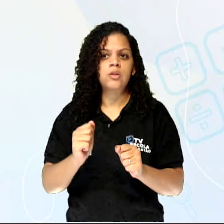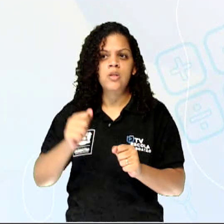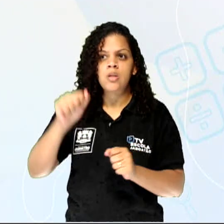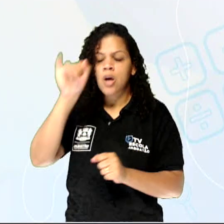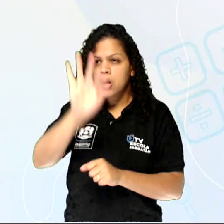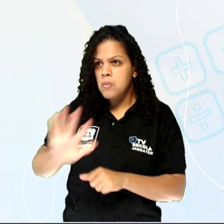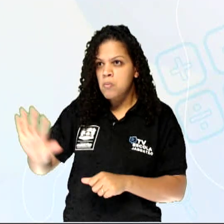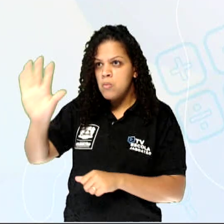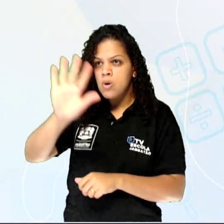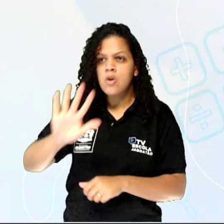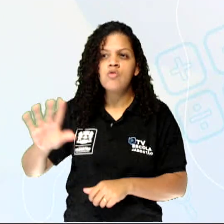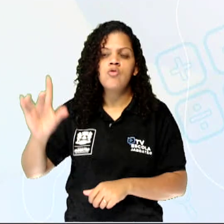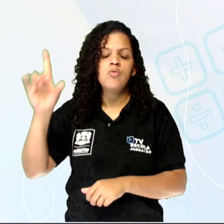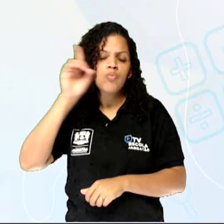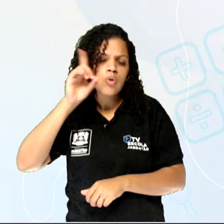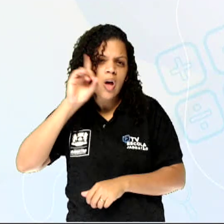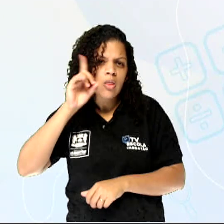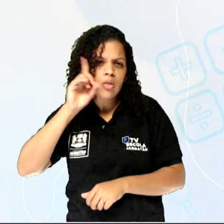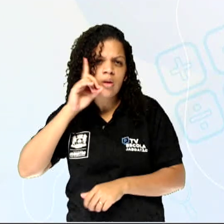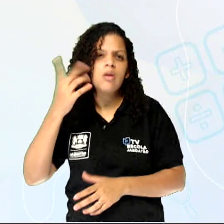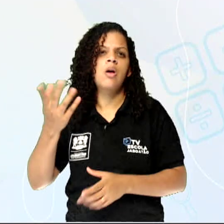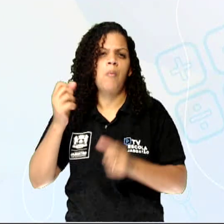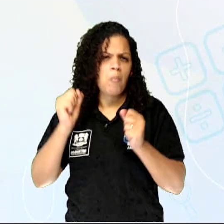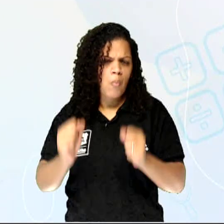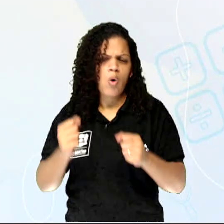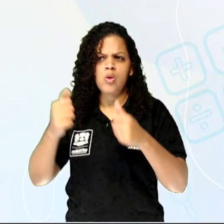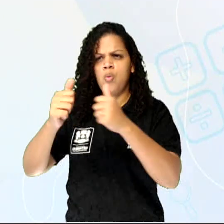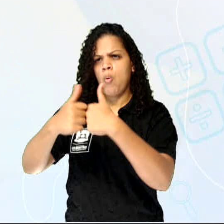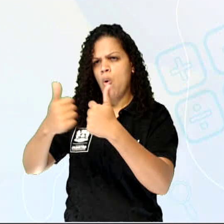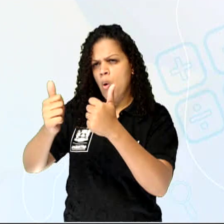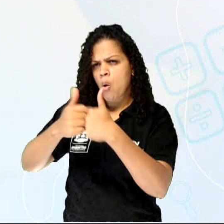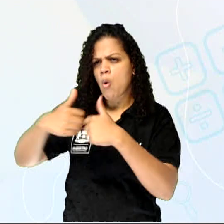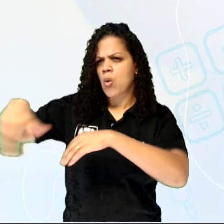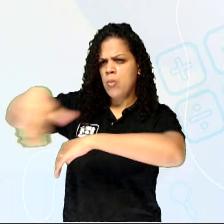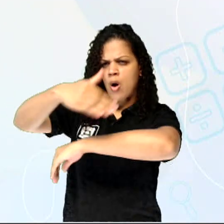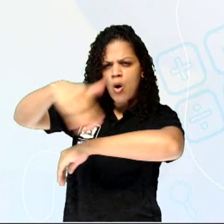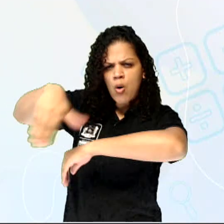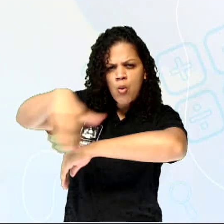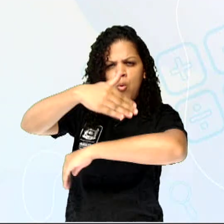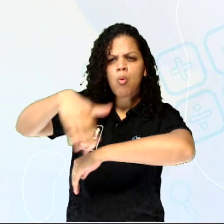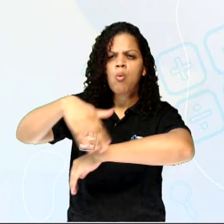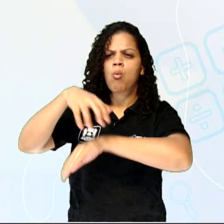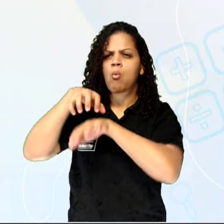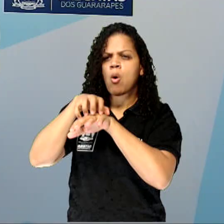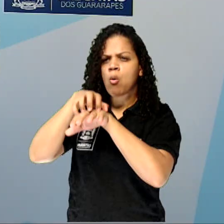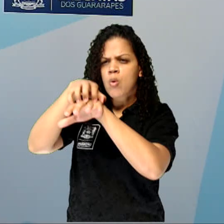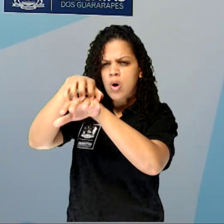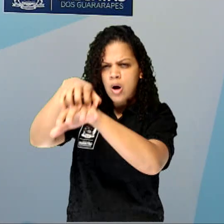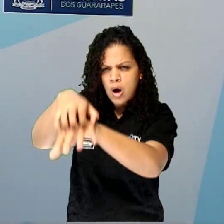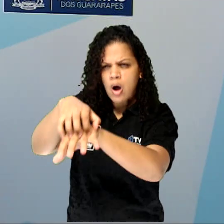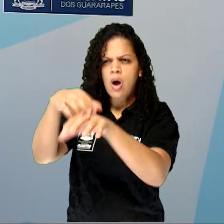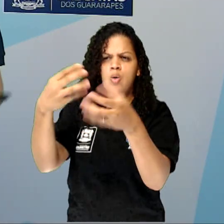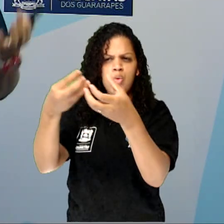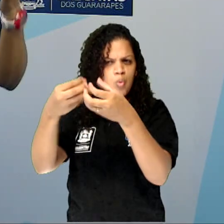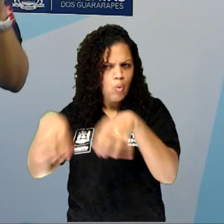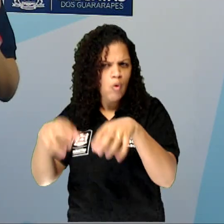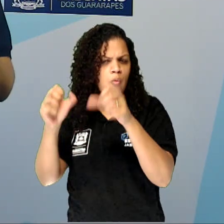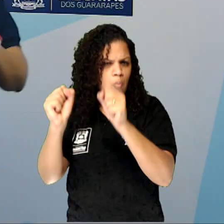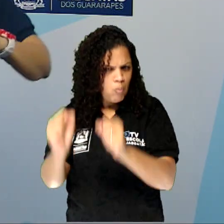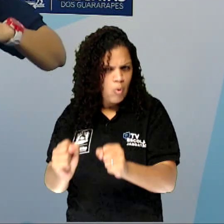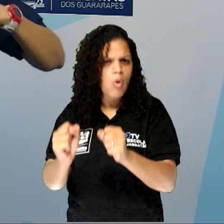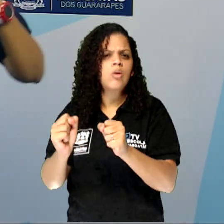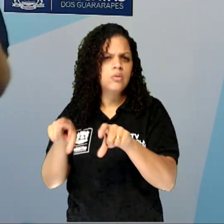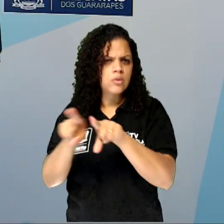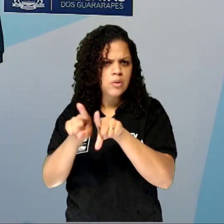pegar cenas de rua, do ônibus passando, o carro do ovo, né, ele pode filmar e gravar o som e de repente